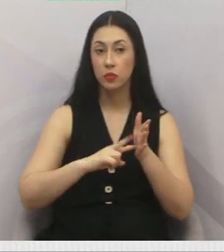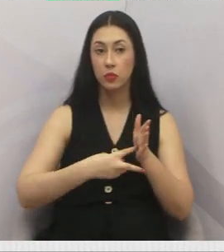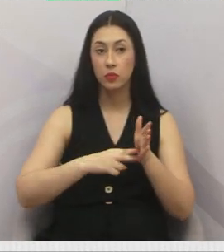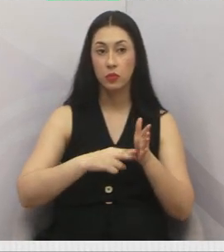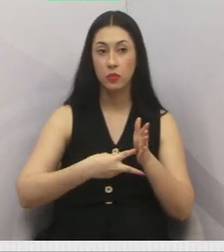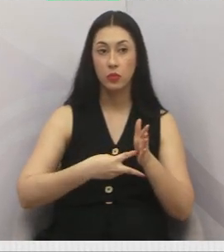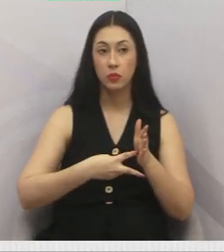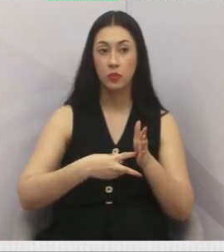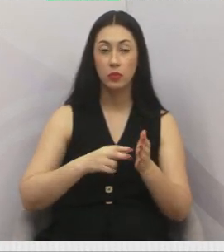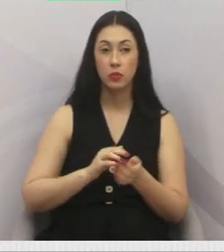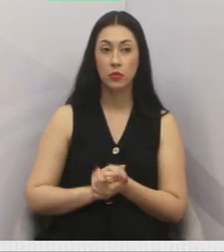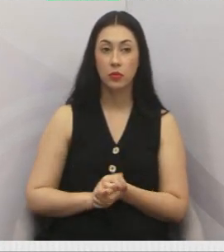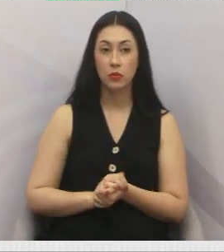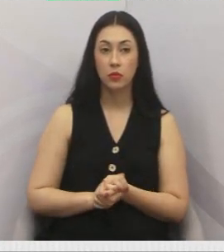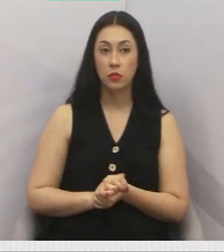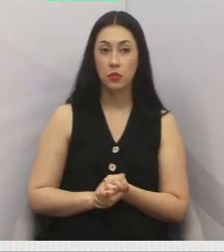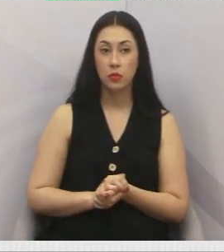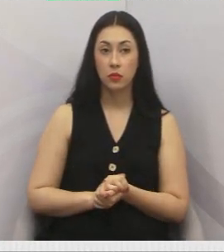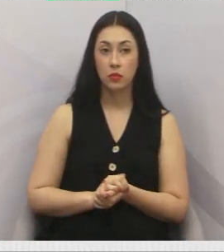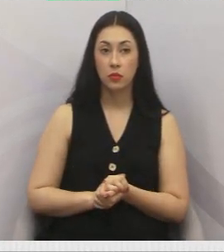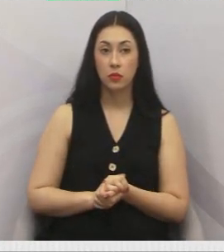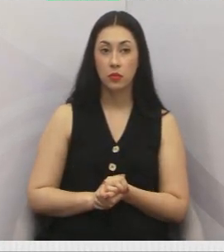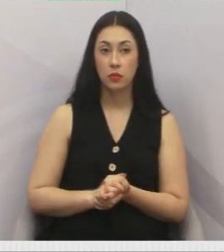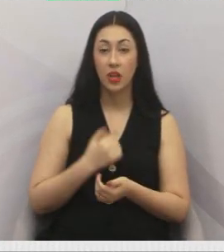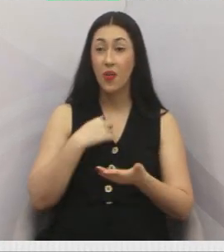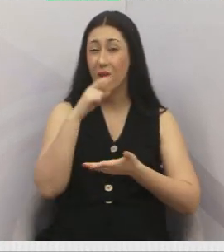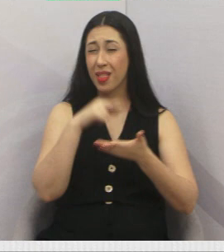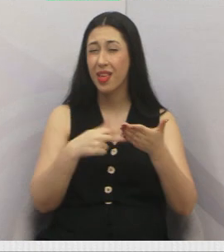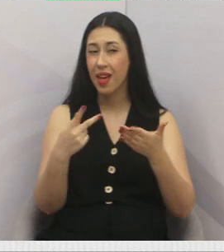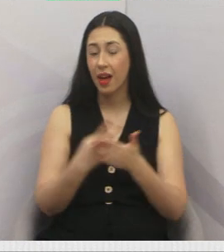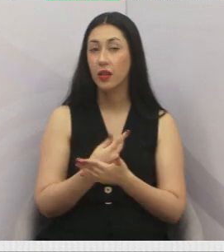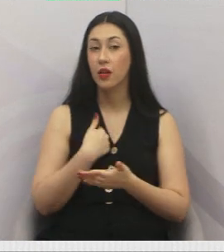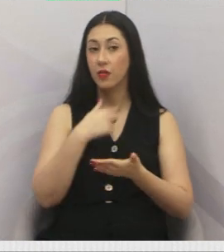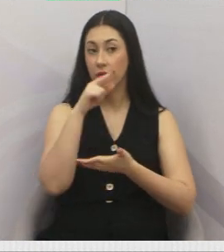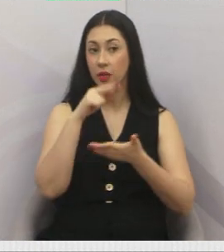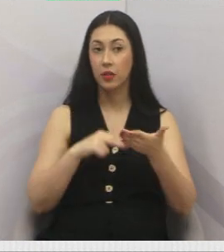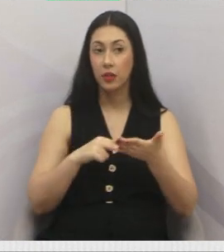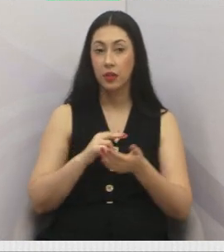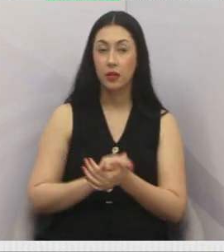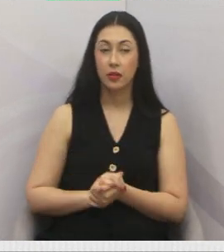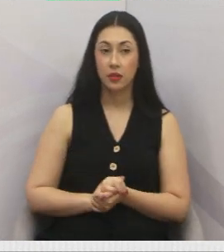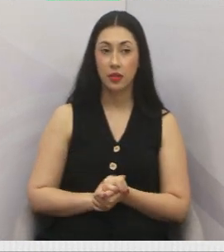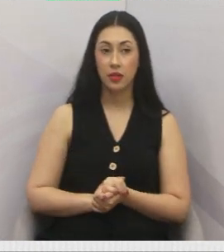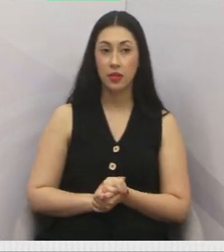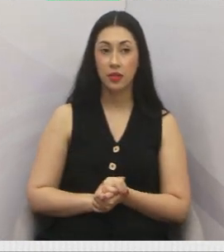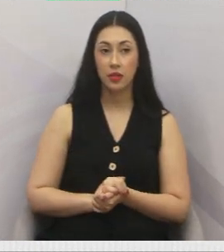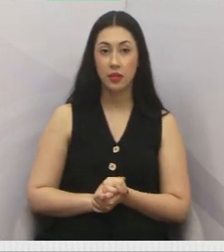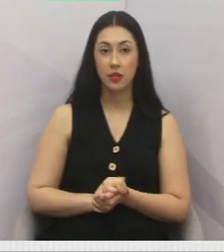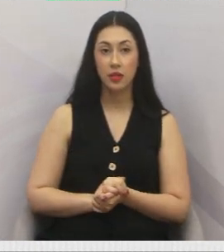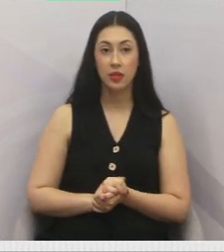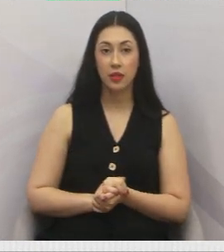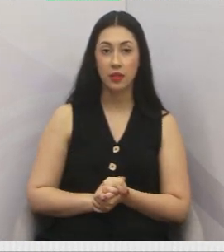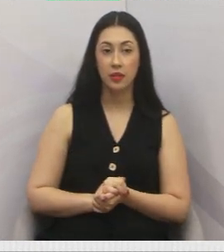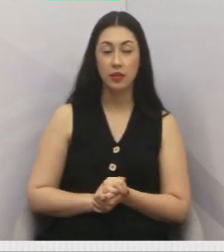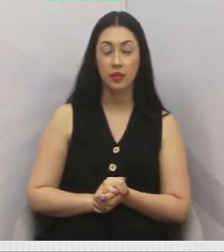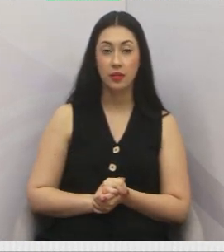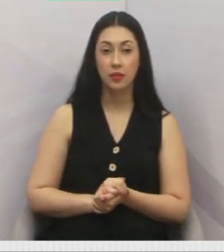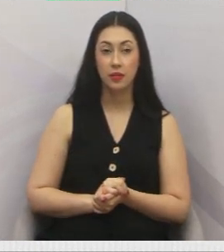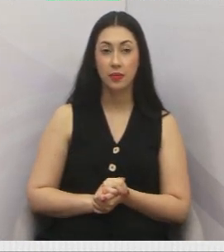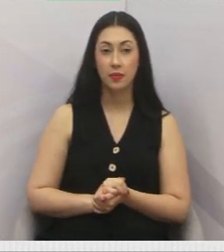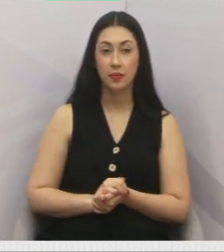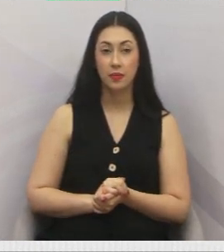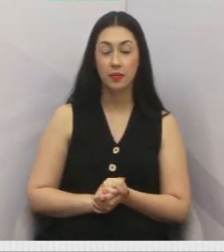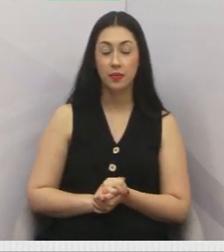Jardim Holanda. Perdão, Jardim Holanda, li errado, perdão. Vou ler de novo o voto, do início. Do início. Próximo